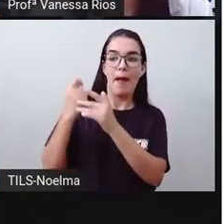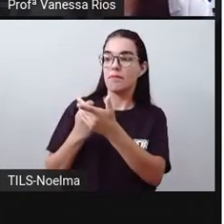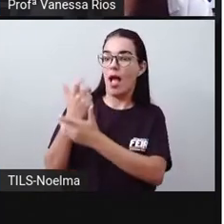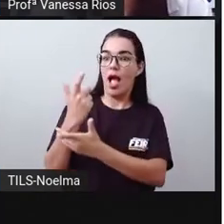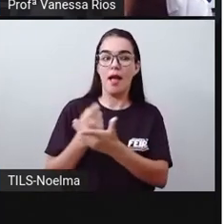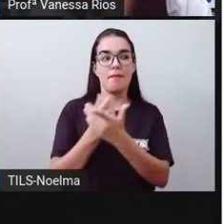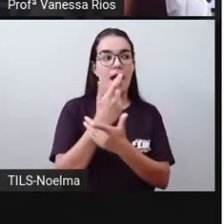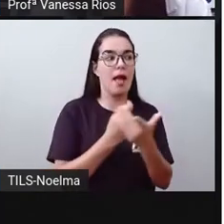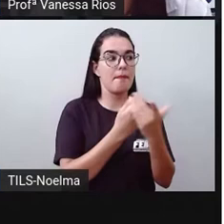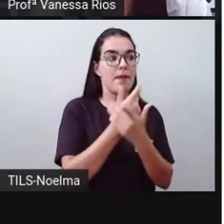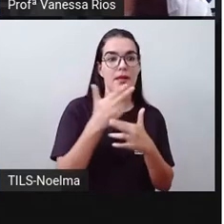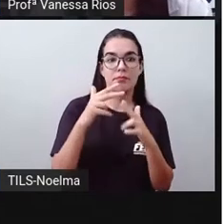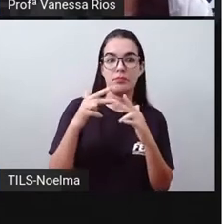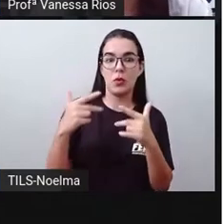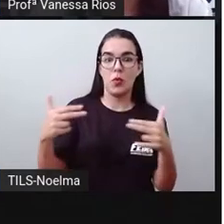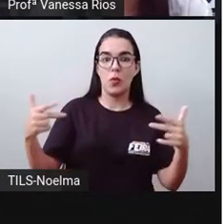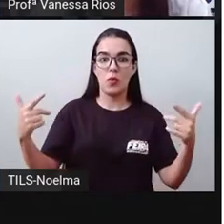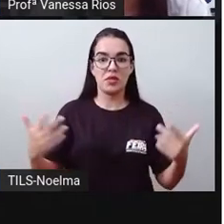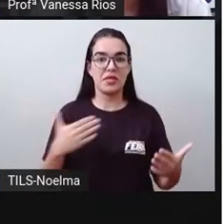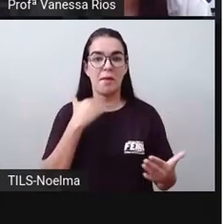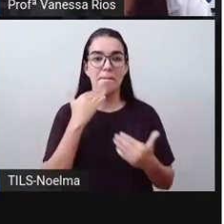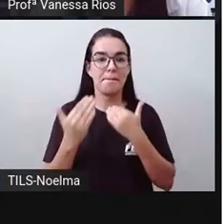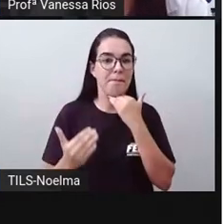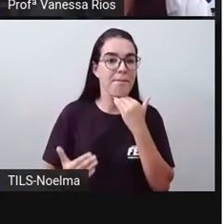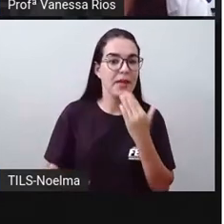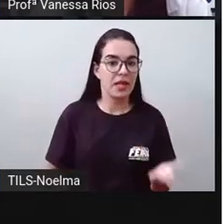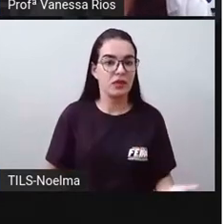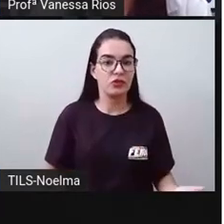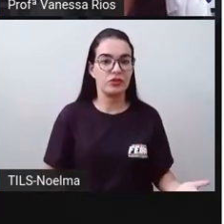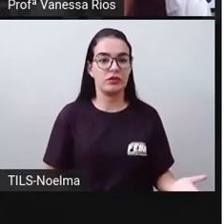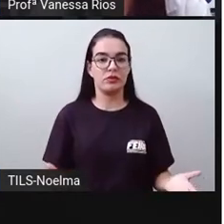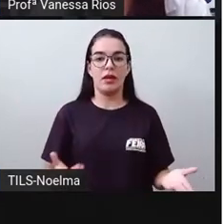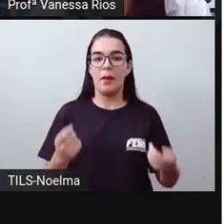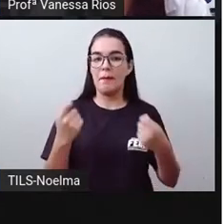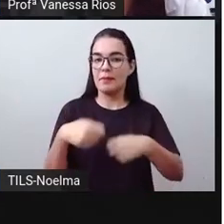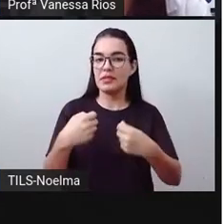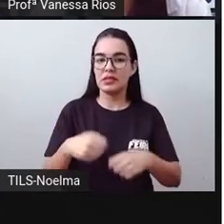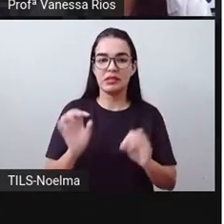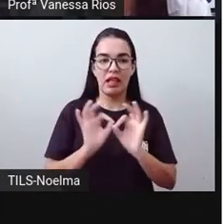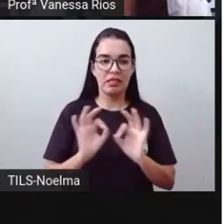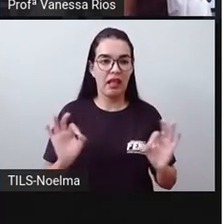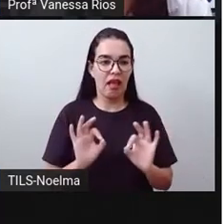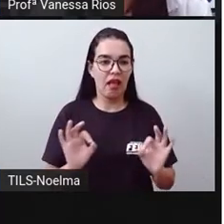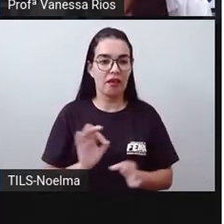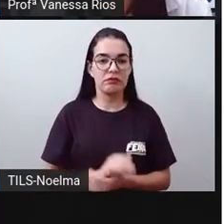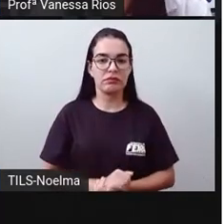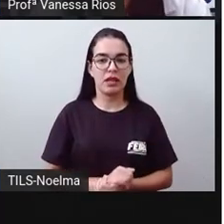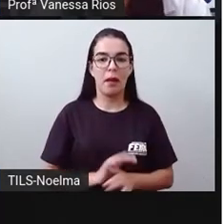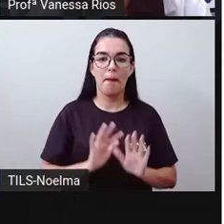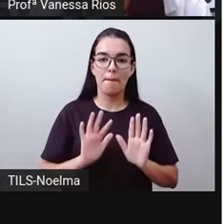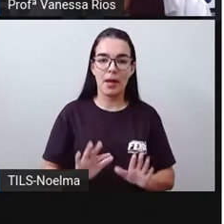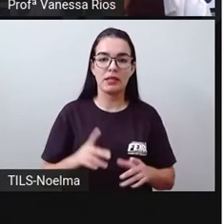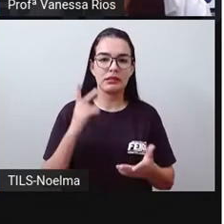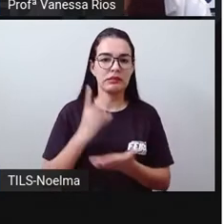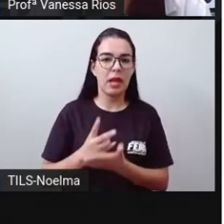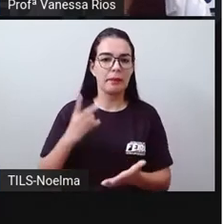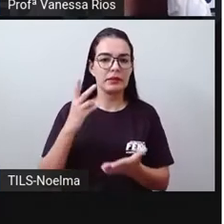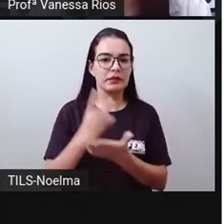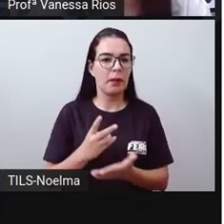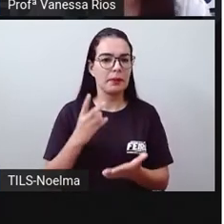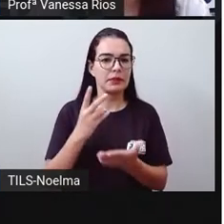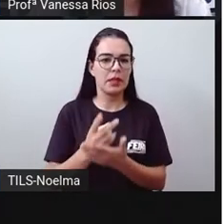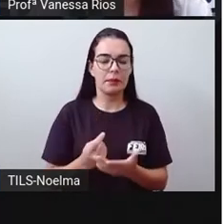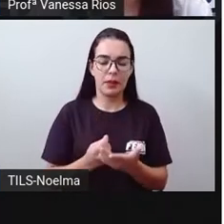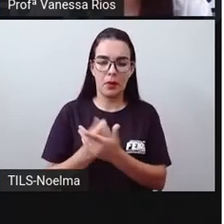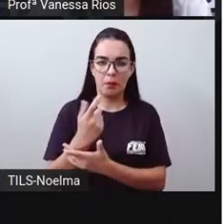bens e serviços em geral supérfluos, em razão do seu significado simbólico, frequentemente atribuído pelos meios